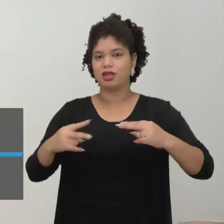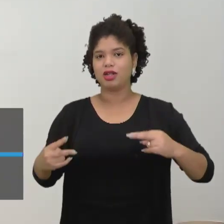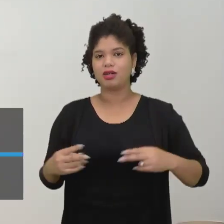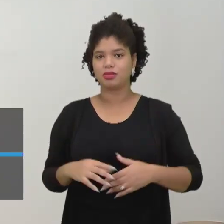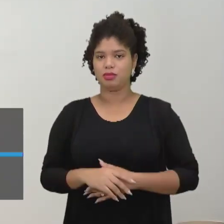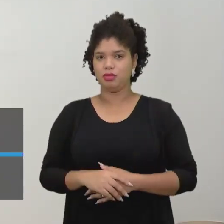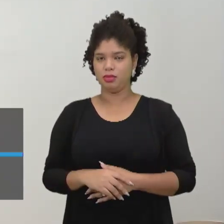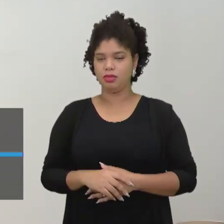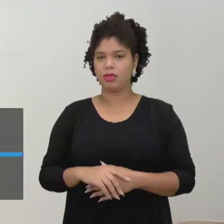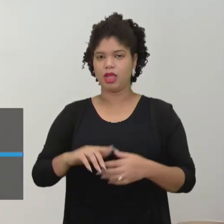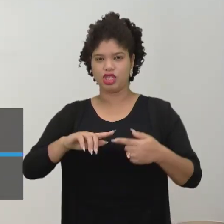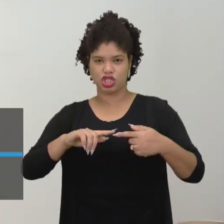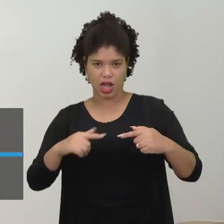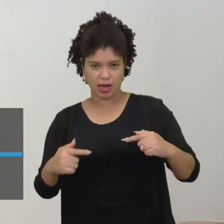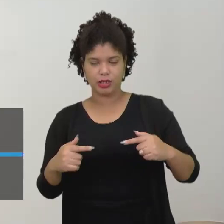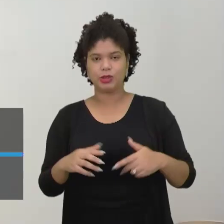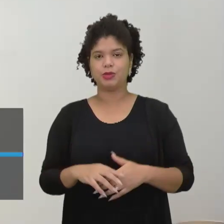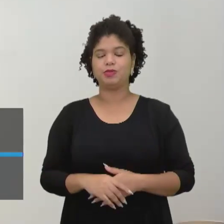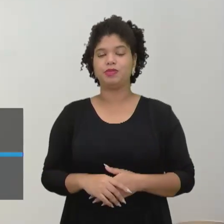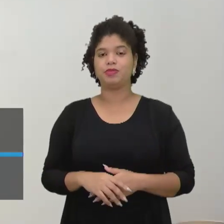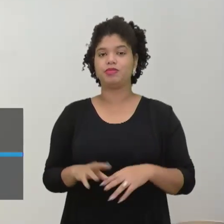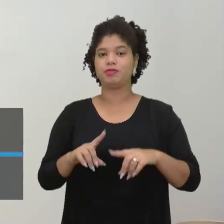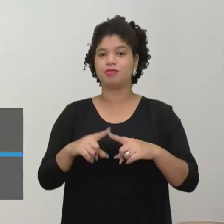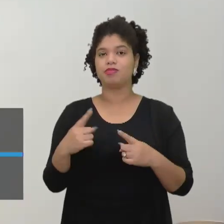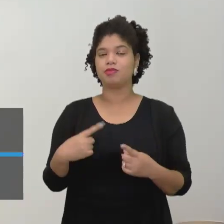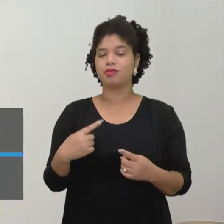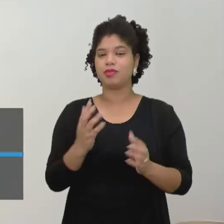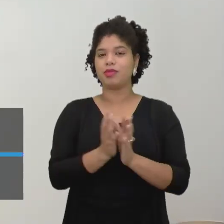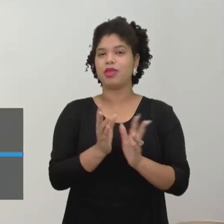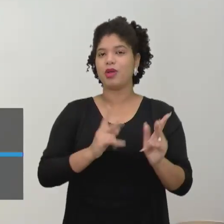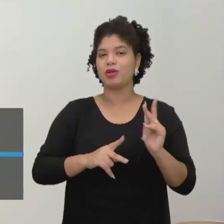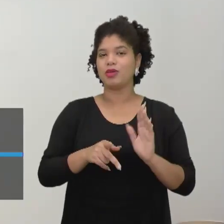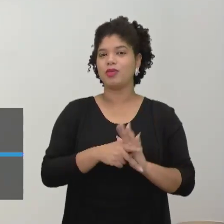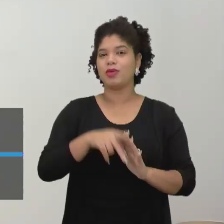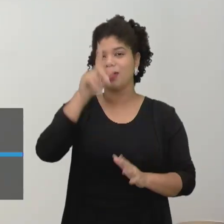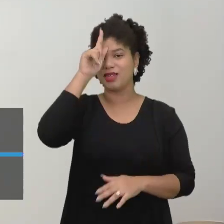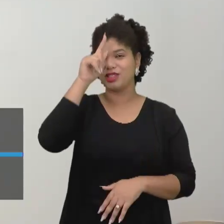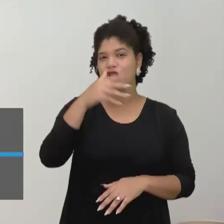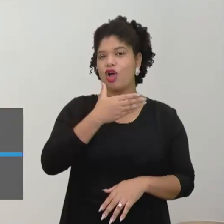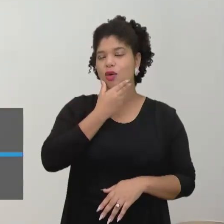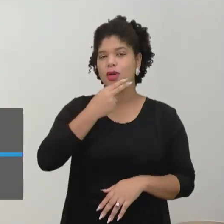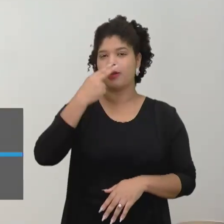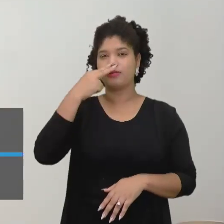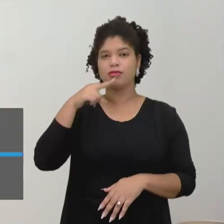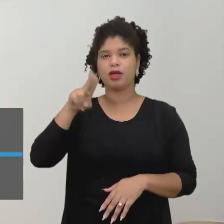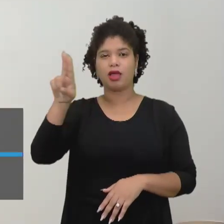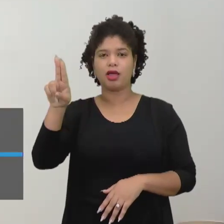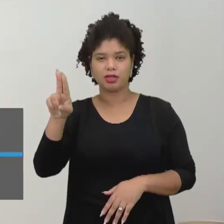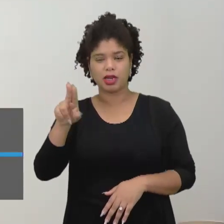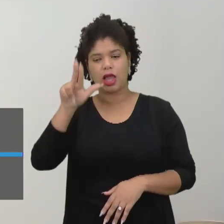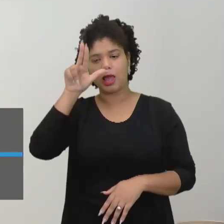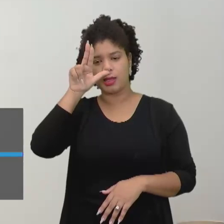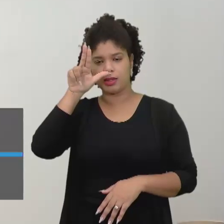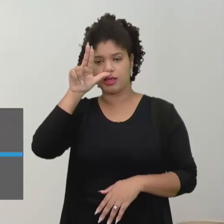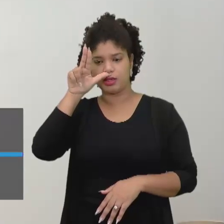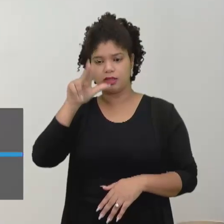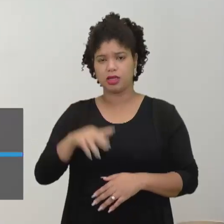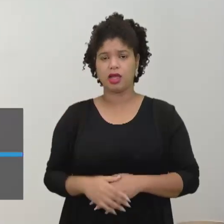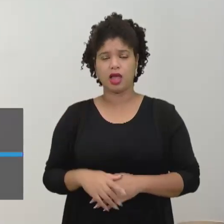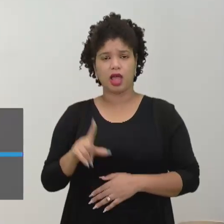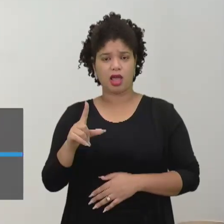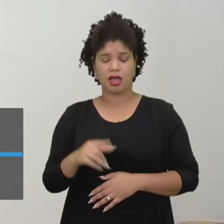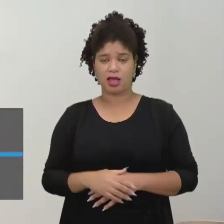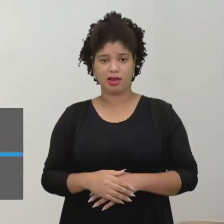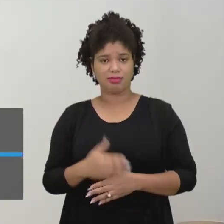que trouxe para a academia e para uma ciência muito mais bem feita e muito mais relacionada